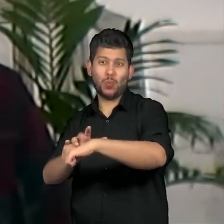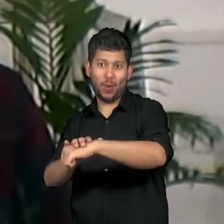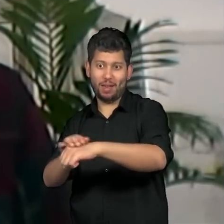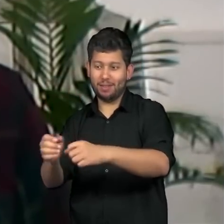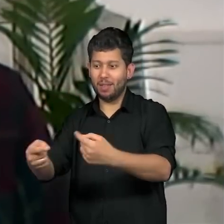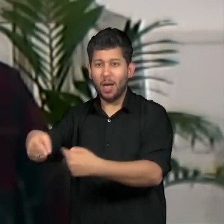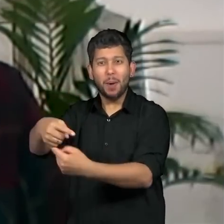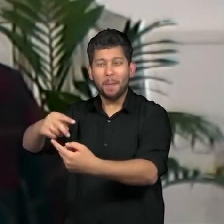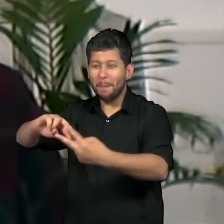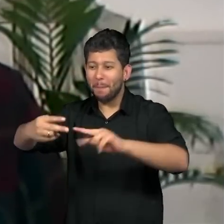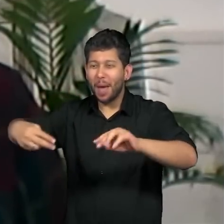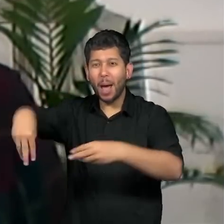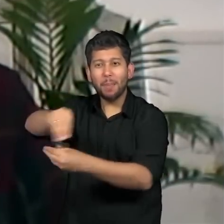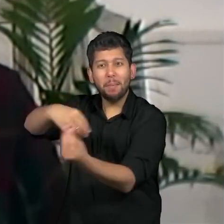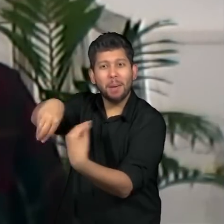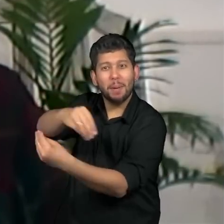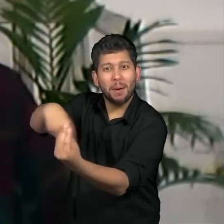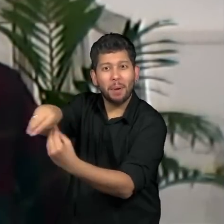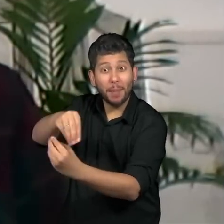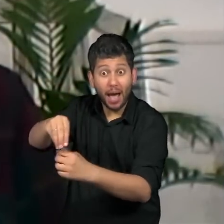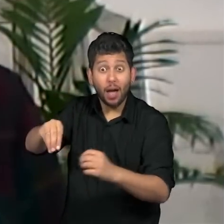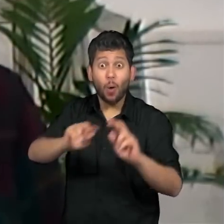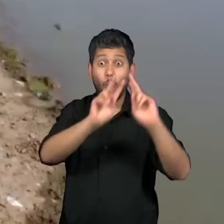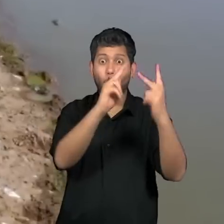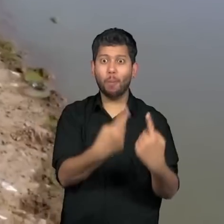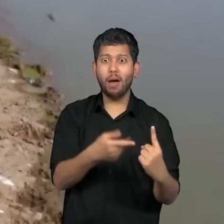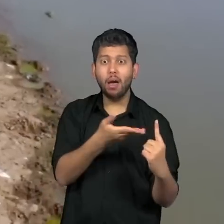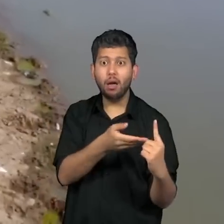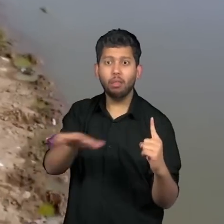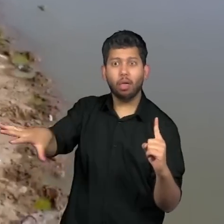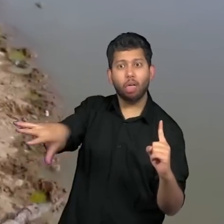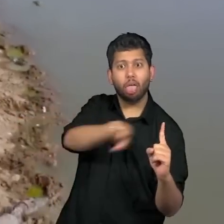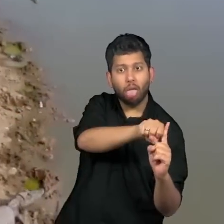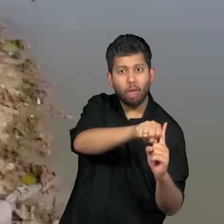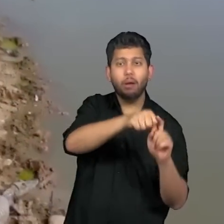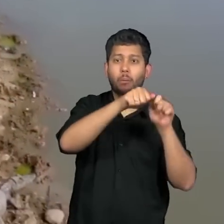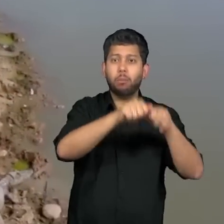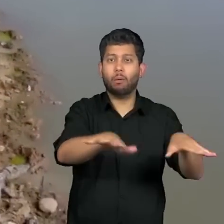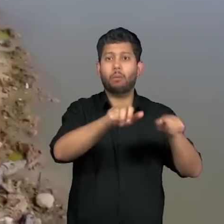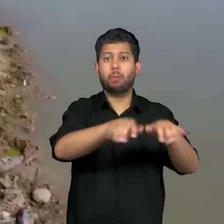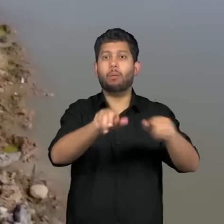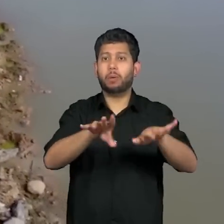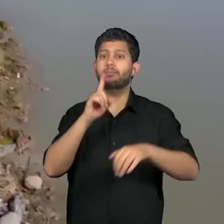patógeno emergir da floresta e atingir a população humana.